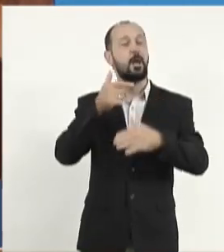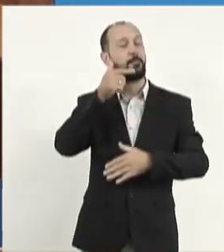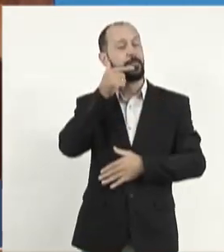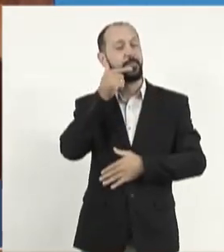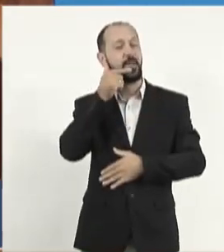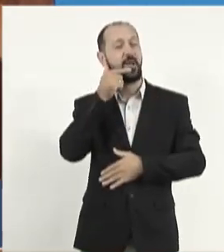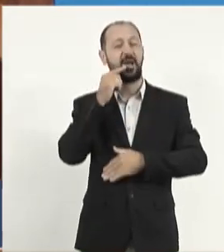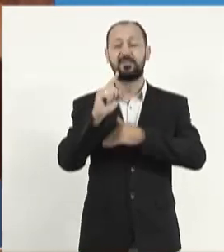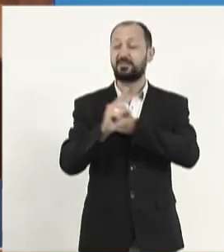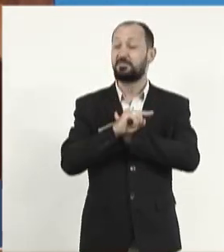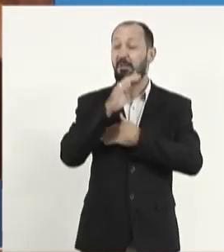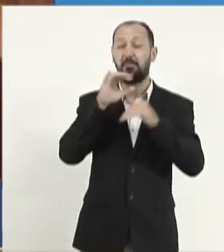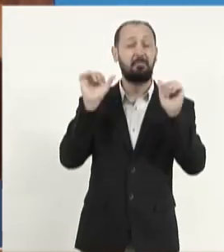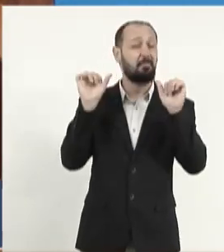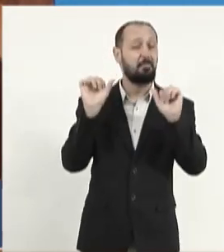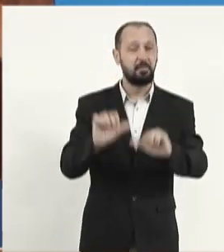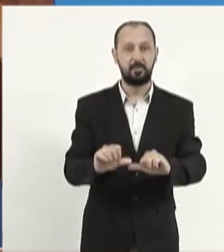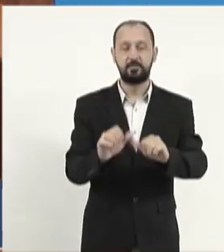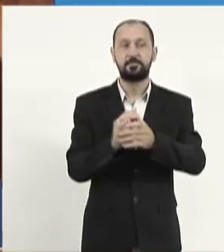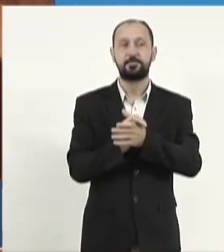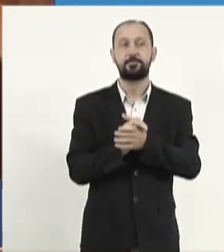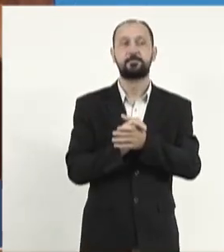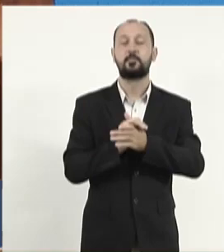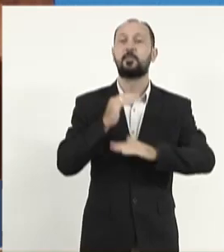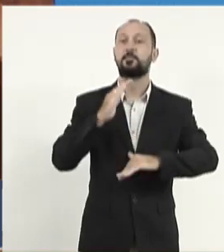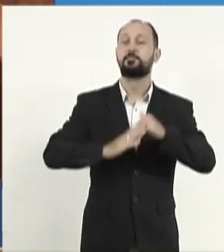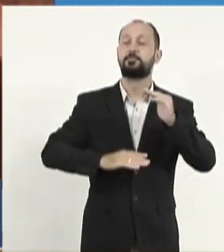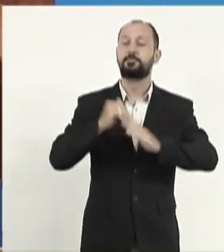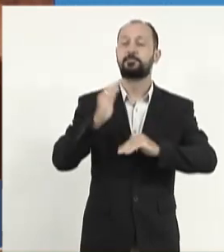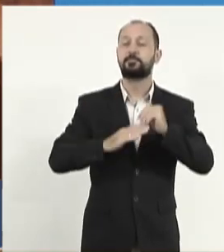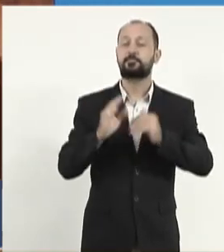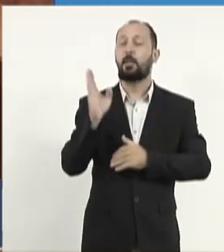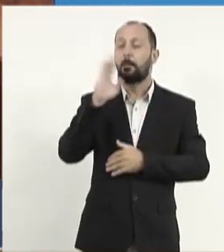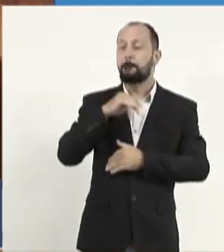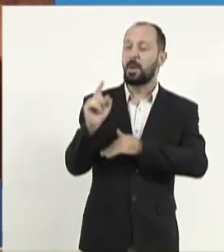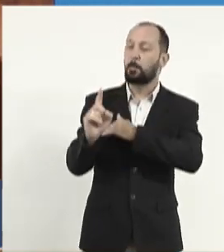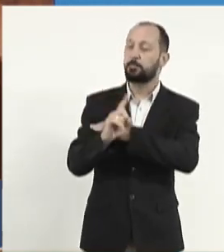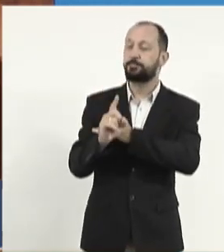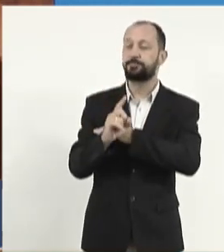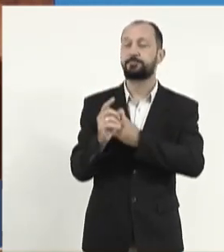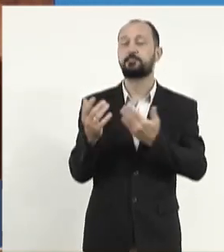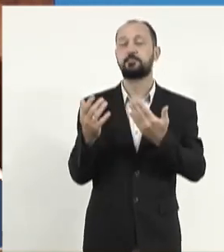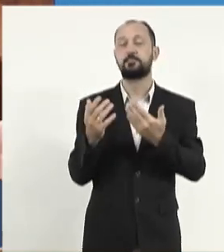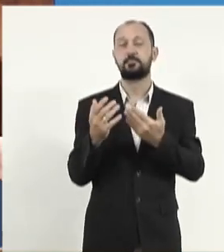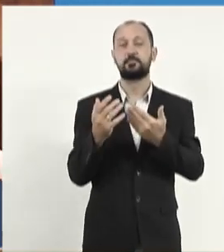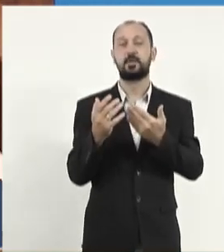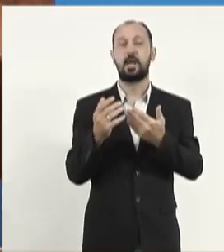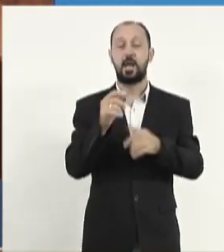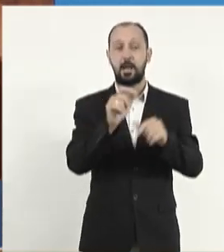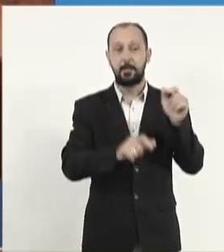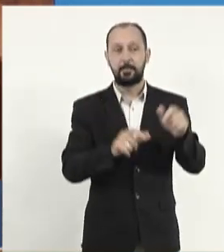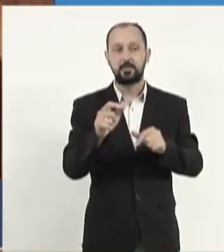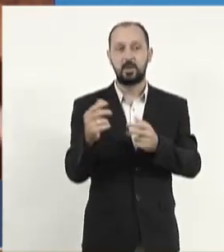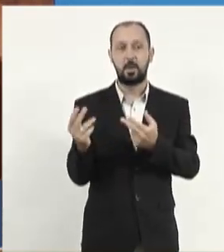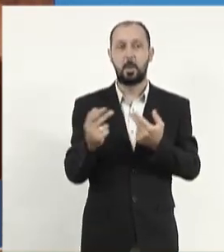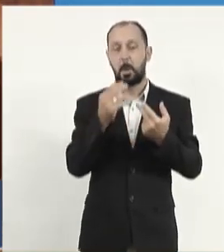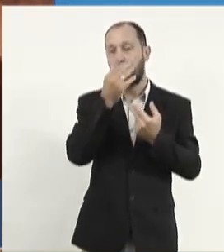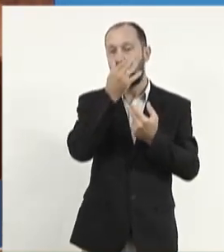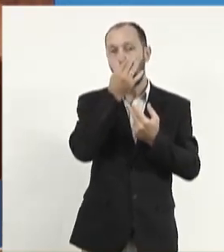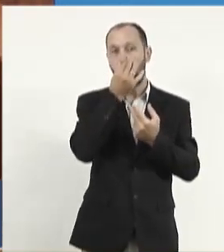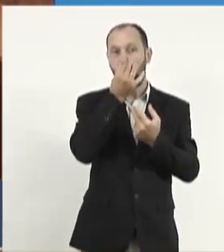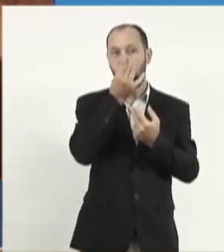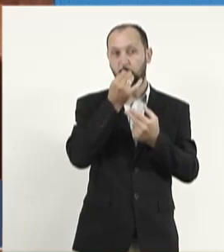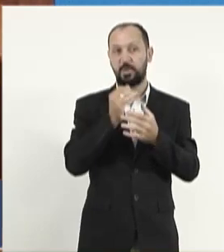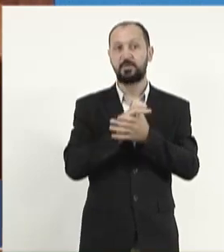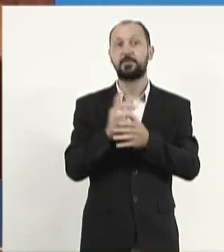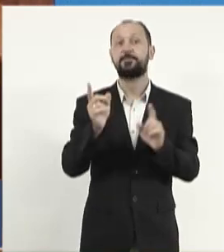atendidos, né? Os funcionários tratam mal os consumidores, as pessoas, como eu disse aqui,